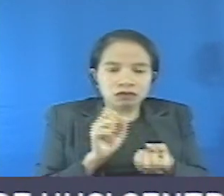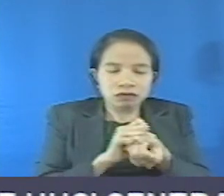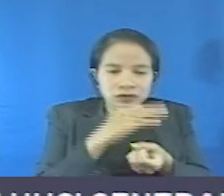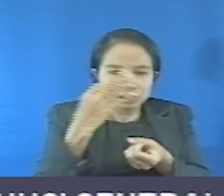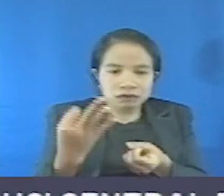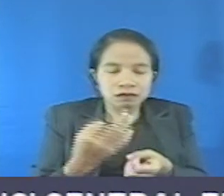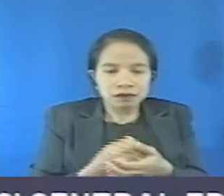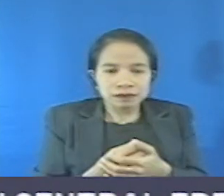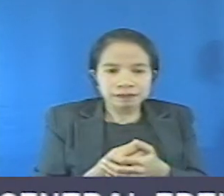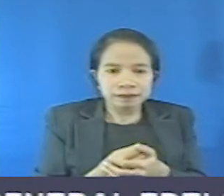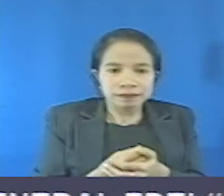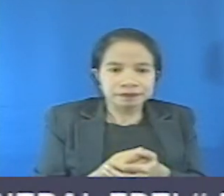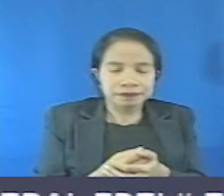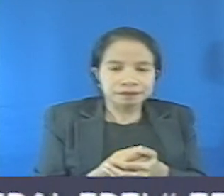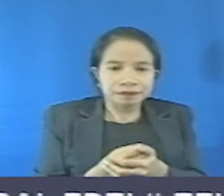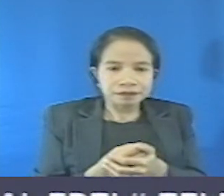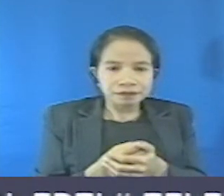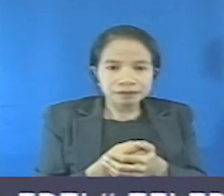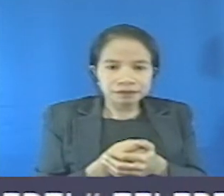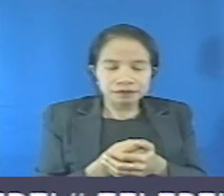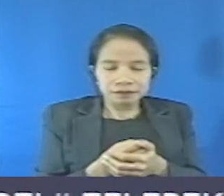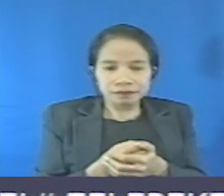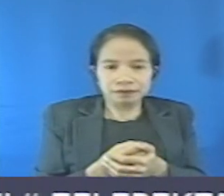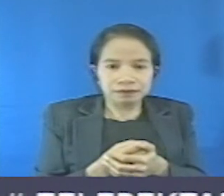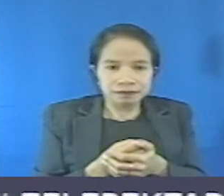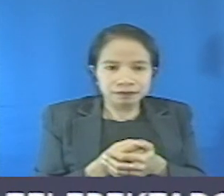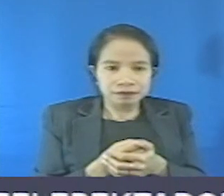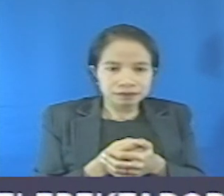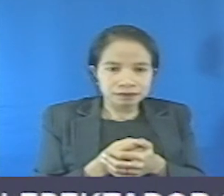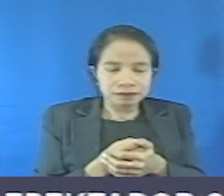COVID-19. Nuno Moraes, Alexandre dos Santos, ba RTL.